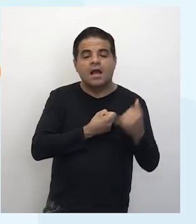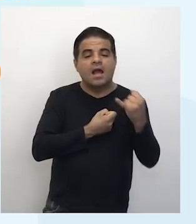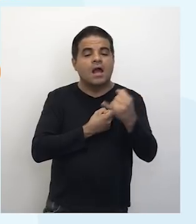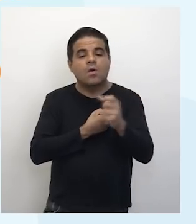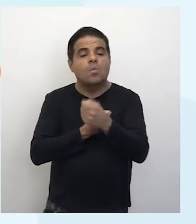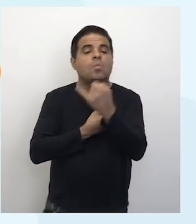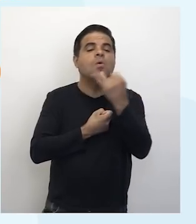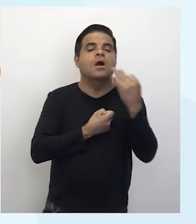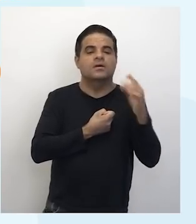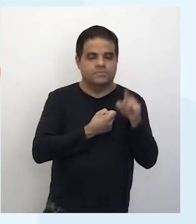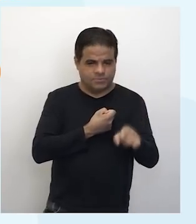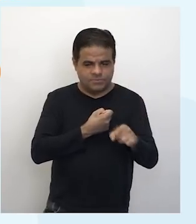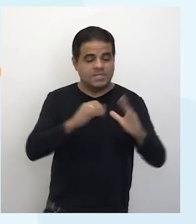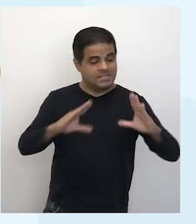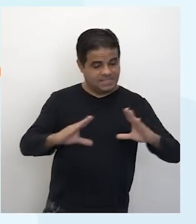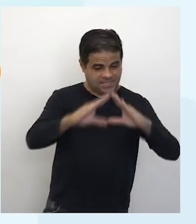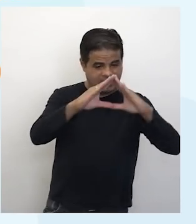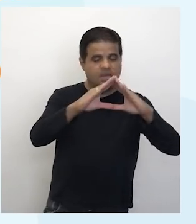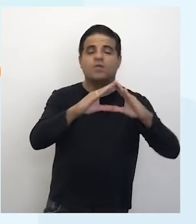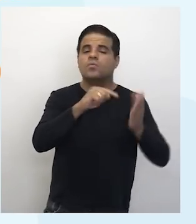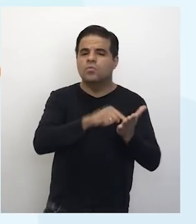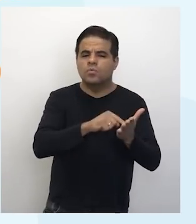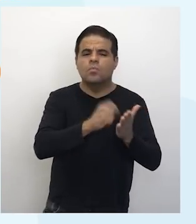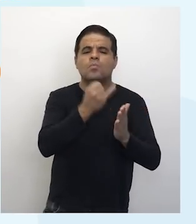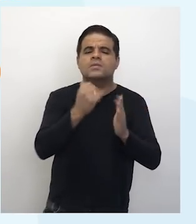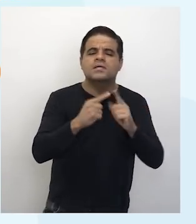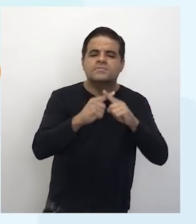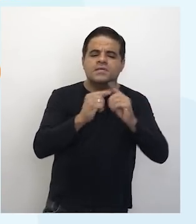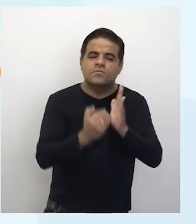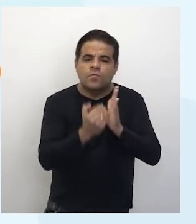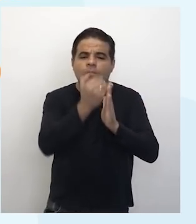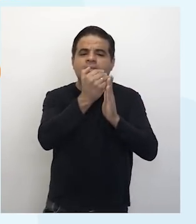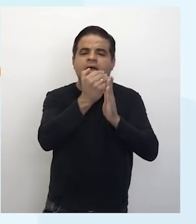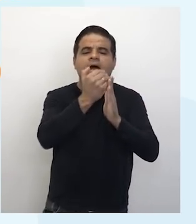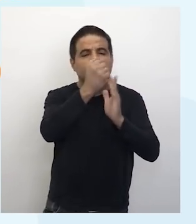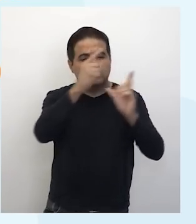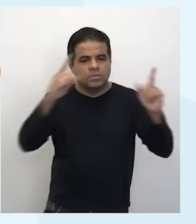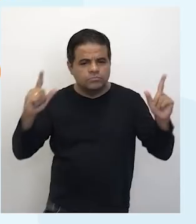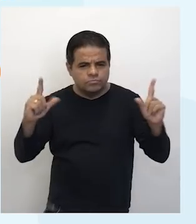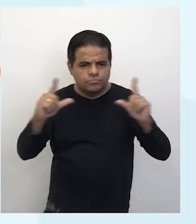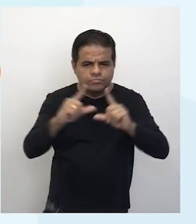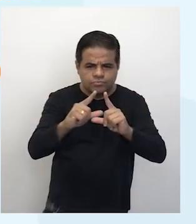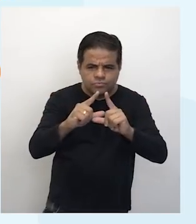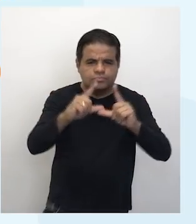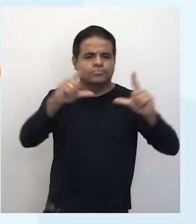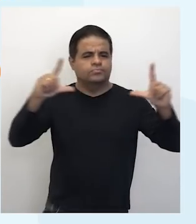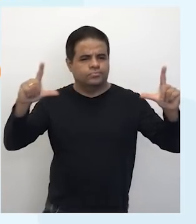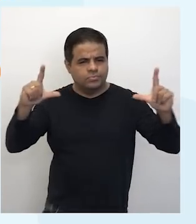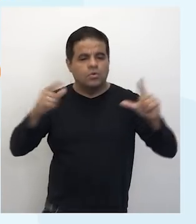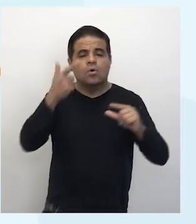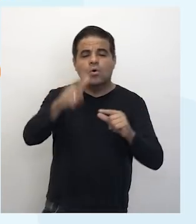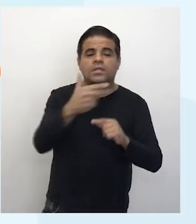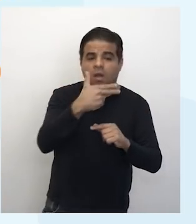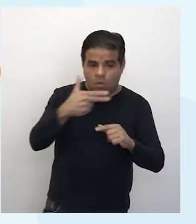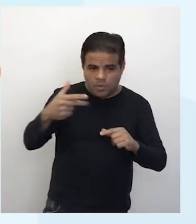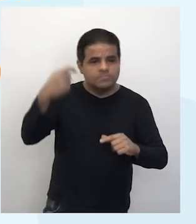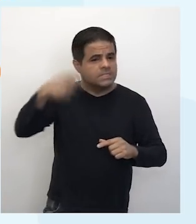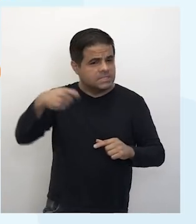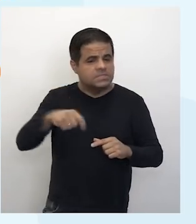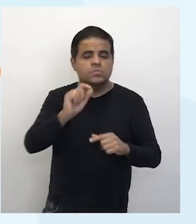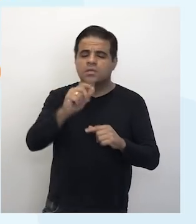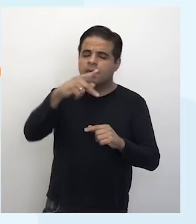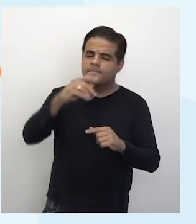quanto esse triângulo original foi aumentado ou reduzido, tá bom? E a outra coisa que a gente vai precisar é o que